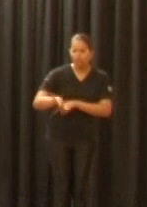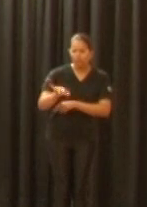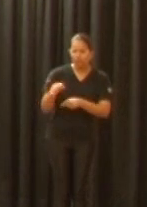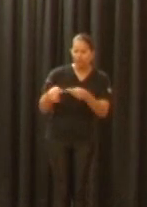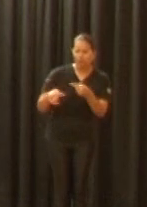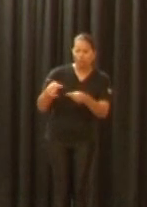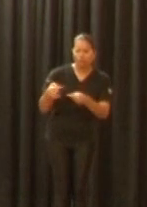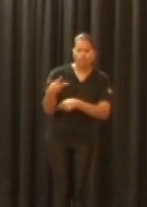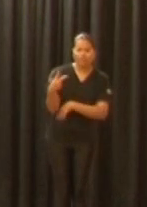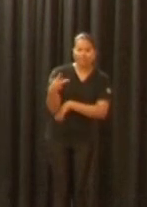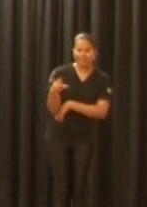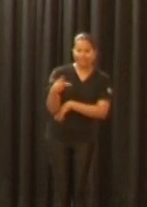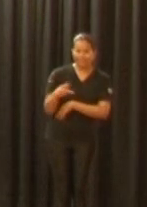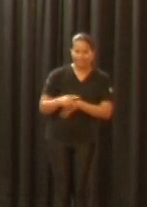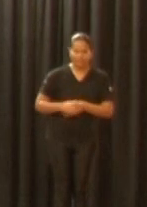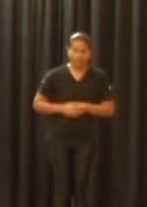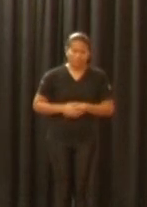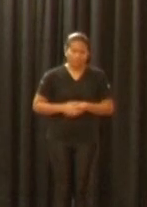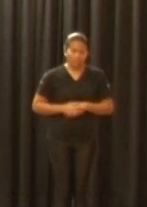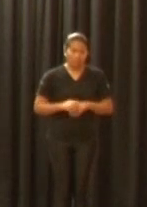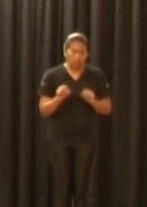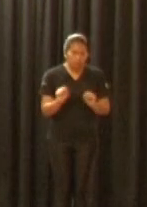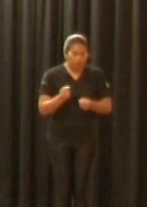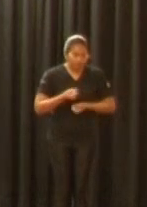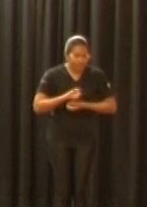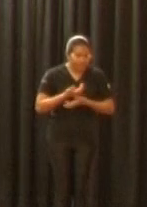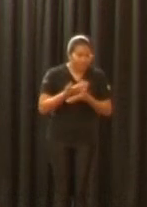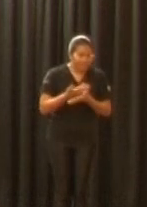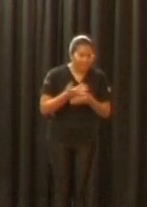Se puderem falar um pouquinho.